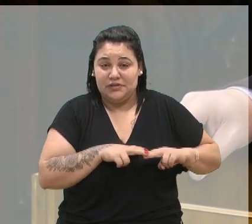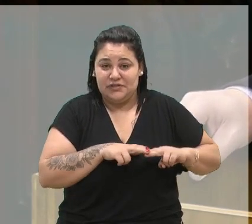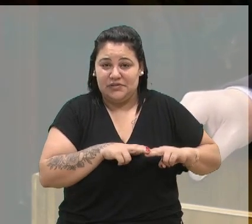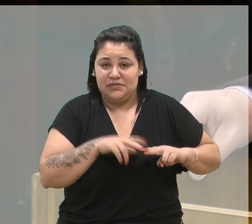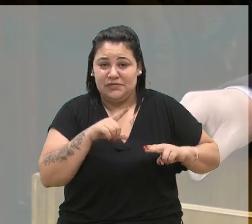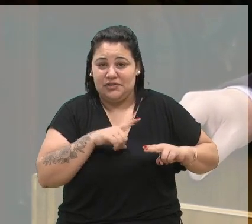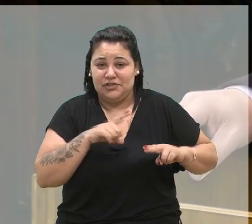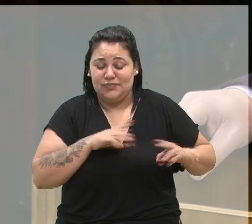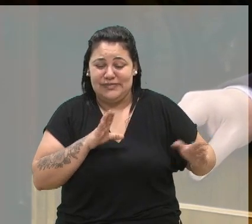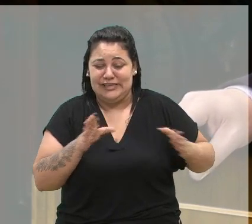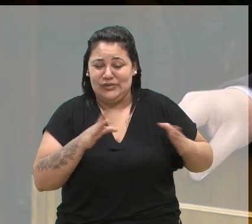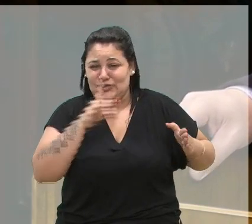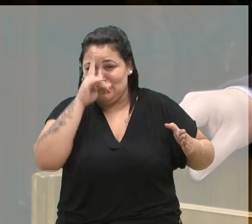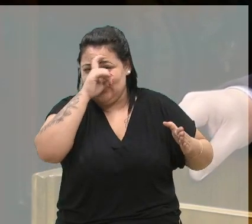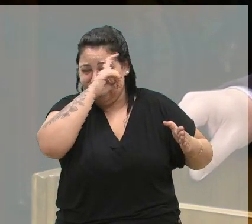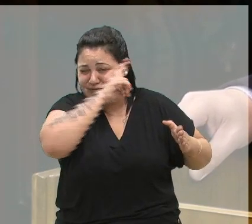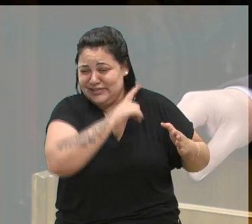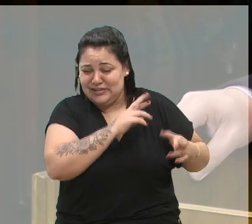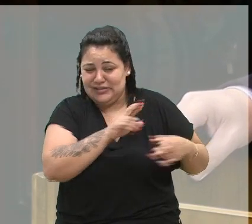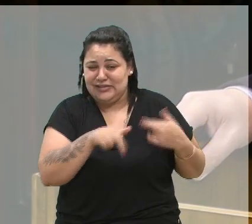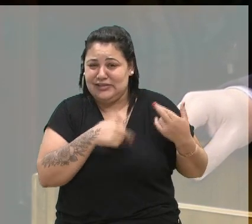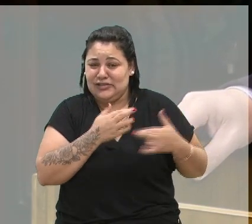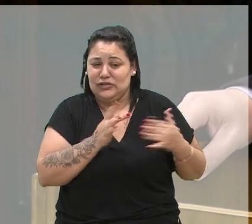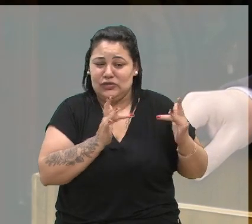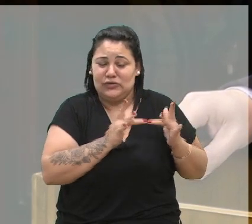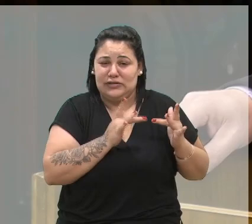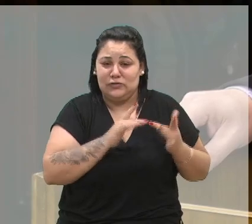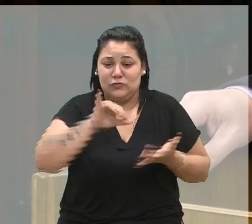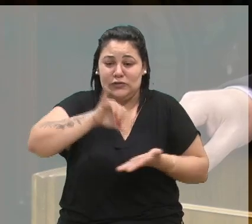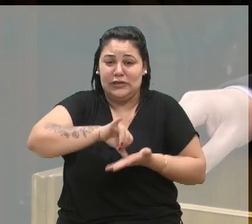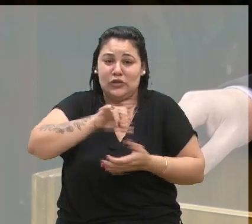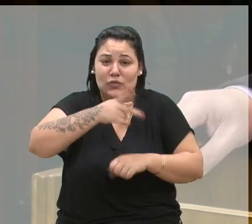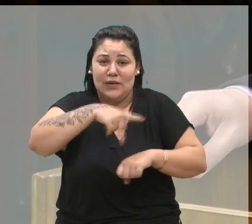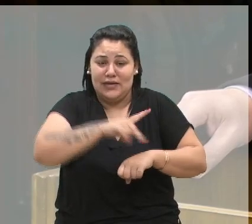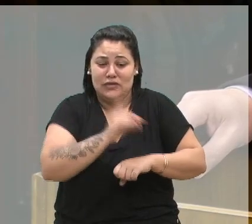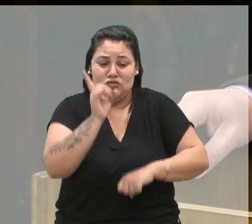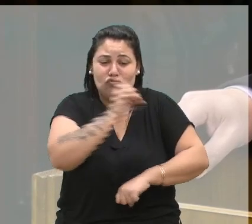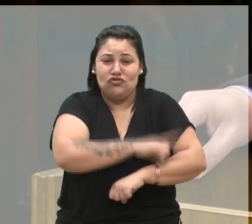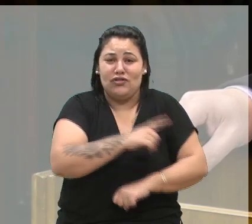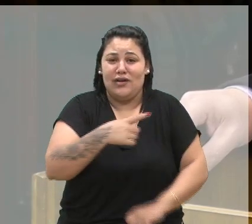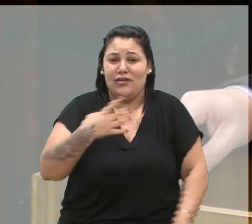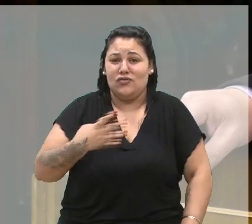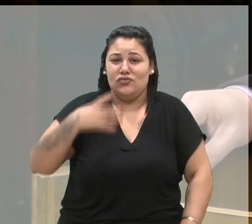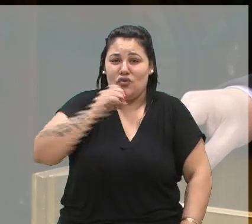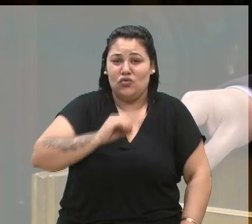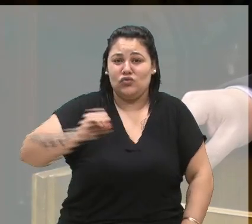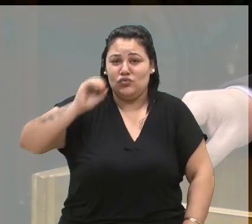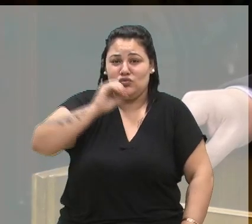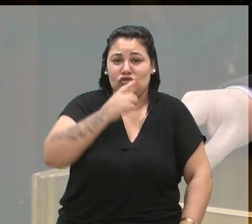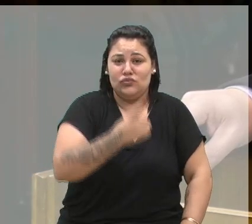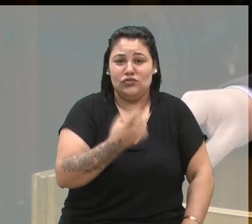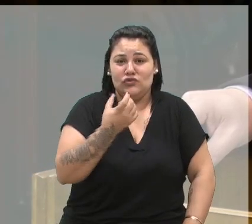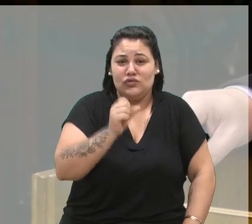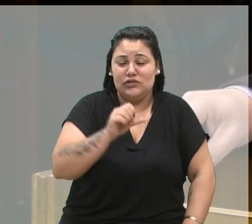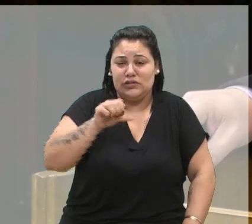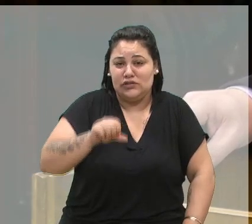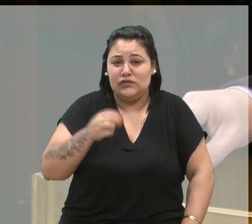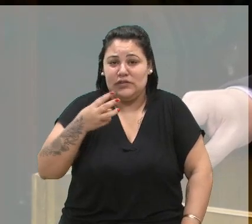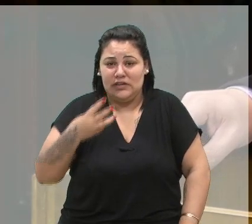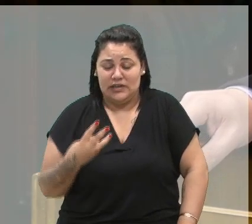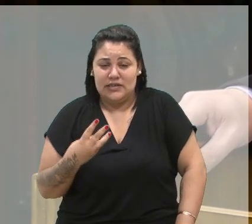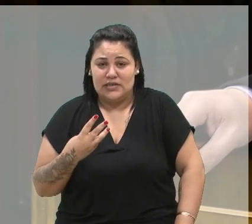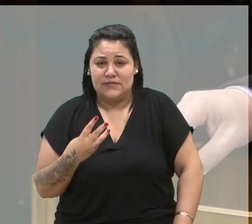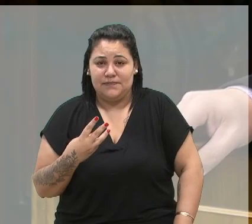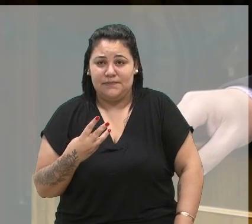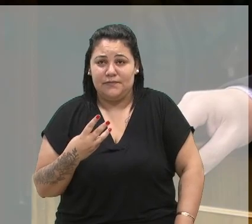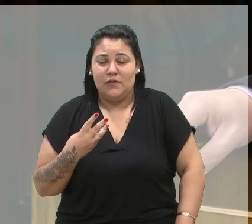e da dificuldade de relações com o centro do país, no dia 14 de outubro de 1893,